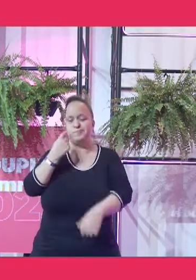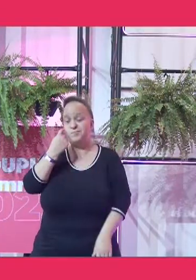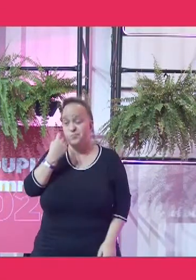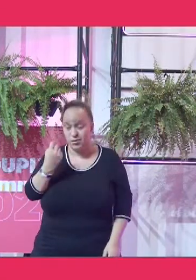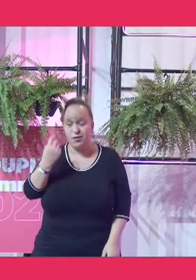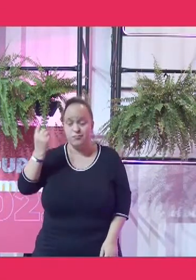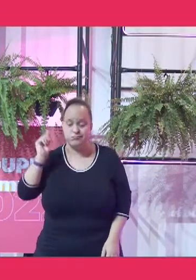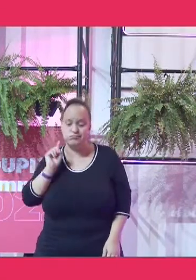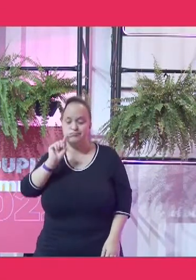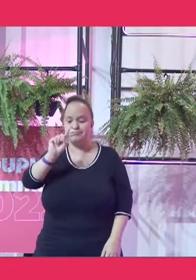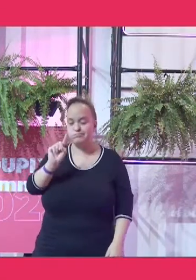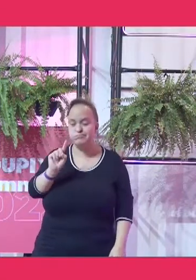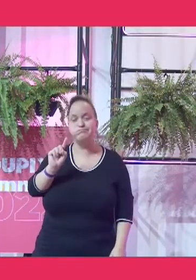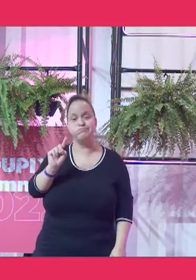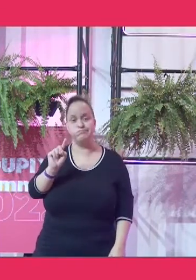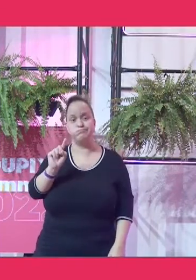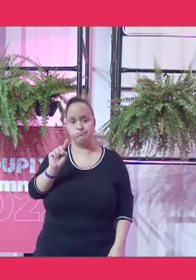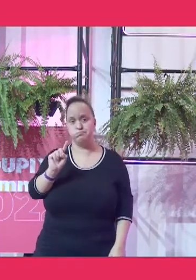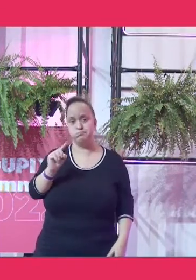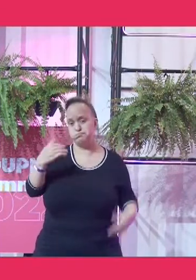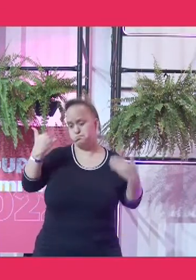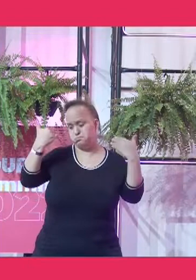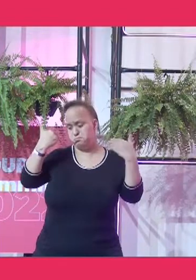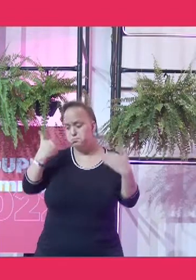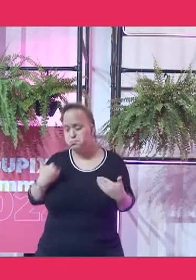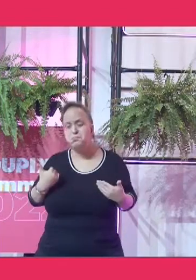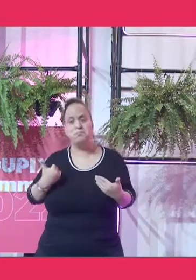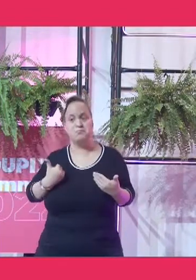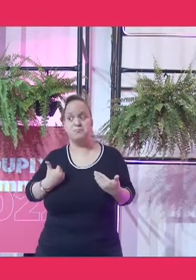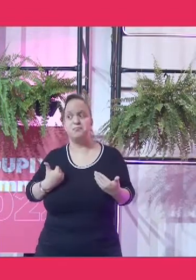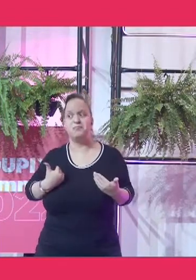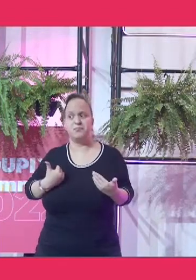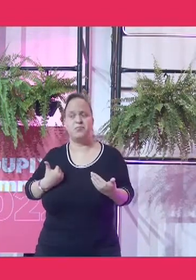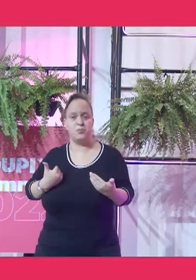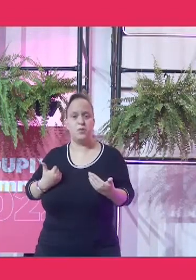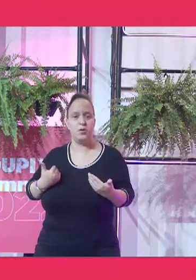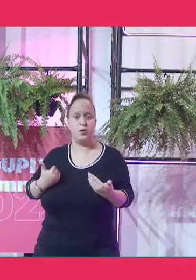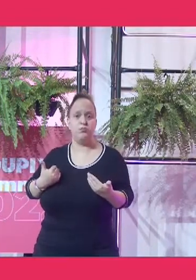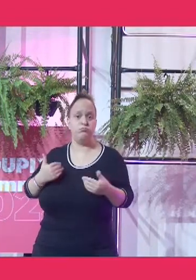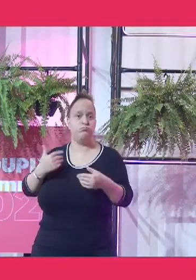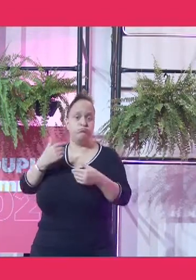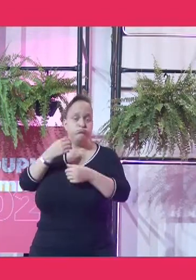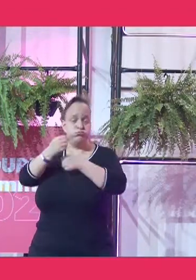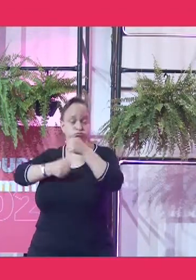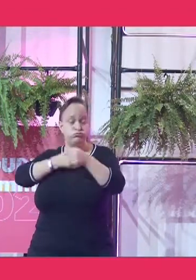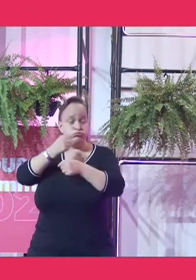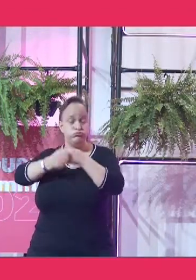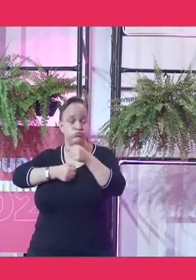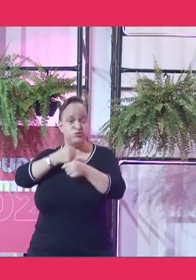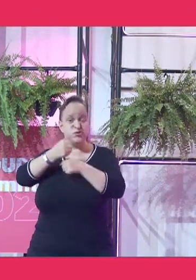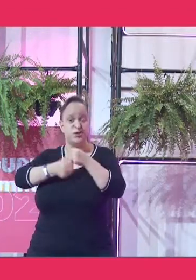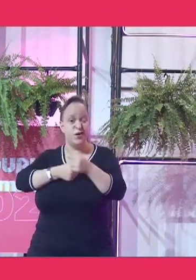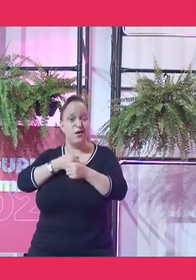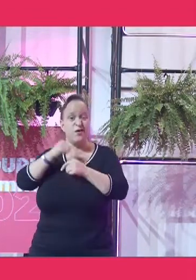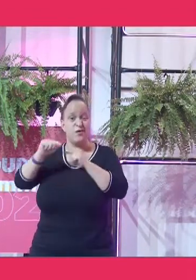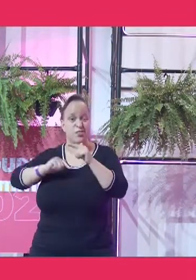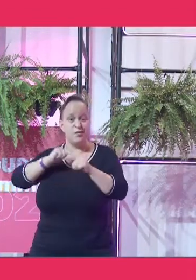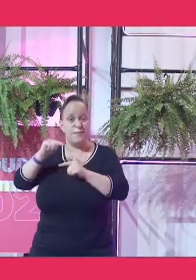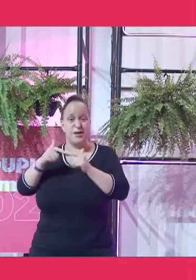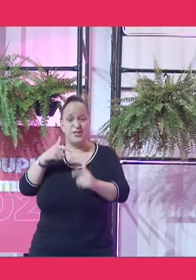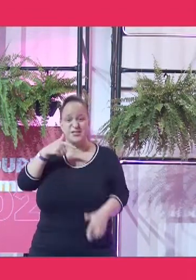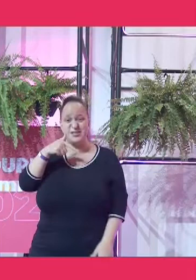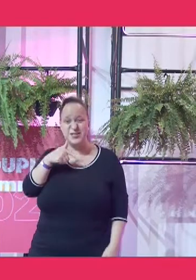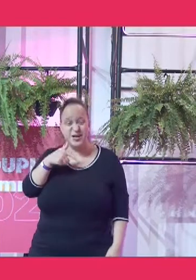desse e ser considerado uma pessoa velha na internet, e eu também considero, porque 7 anos é uma vida aí, né? Deu para terminar uma graduação, e pena que só isso,